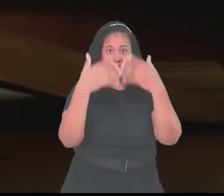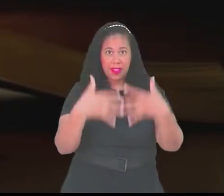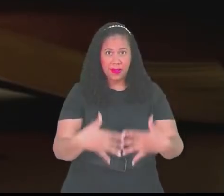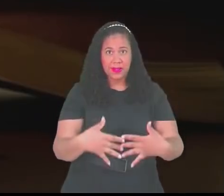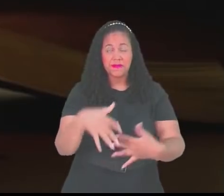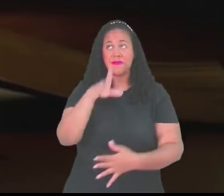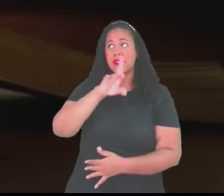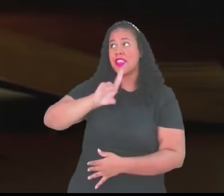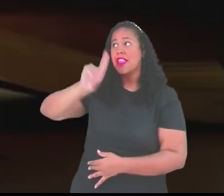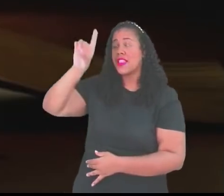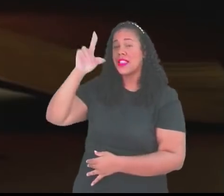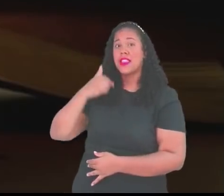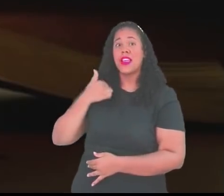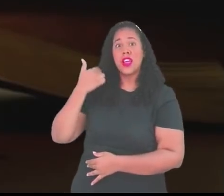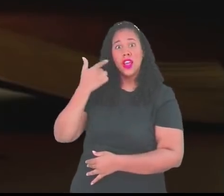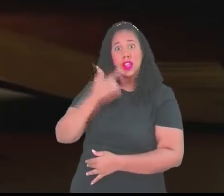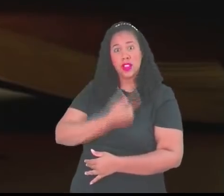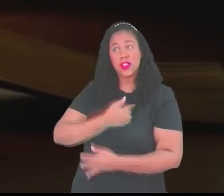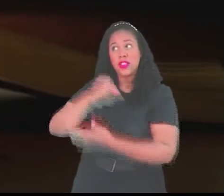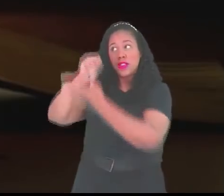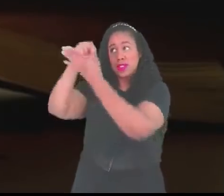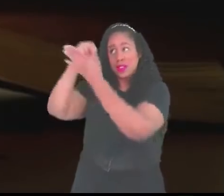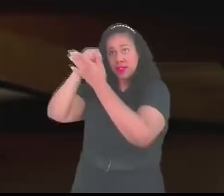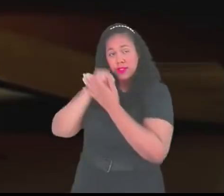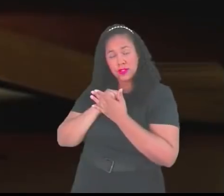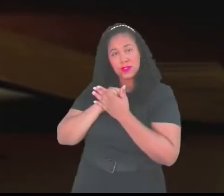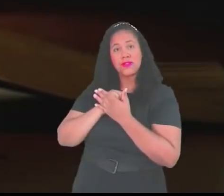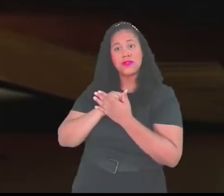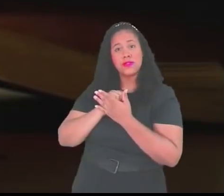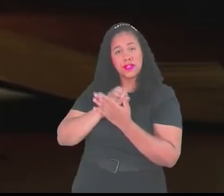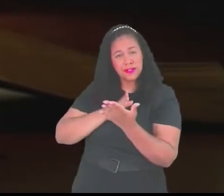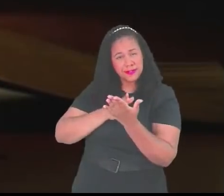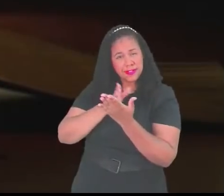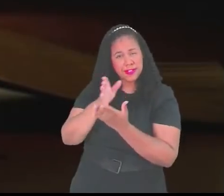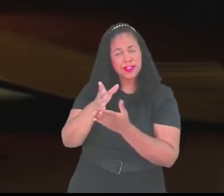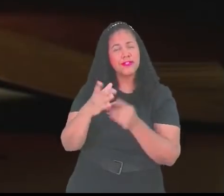Deus é o nosso refúgio e fortaleza,